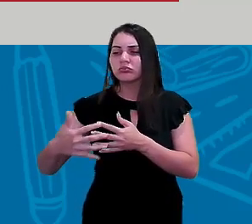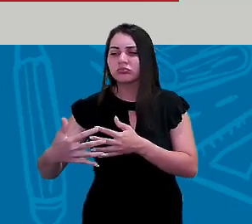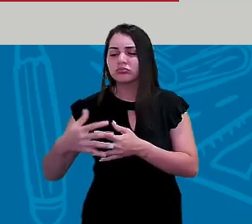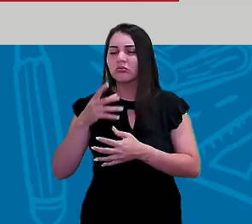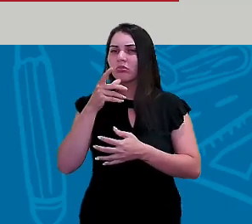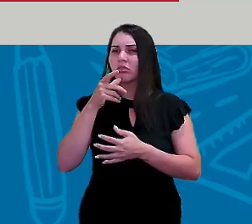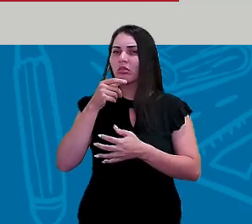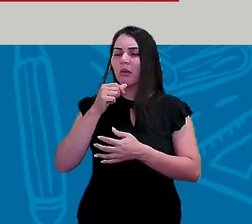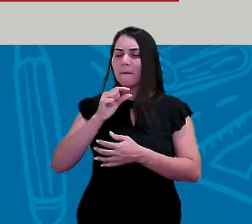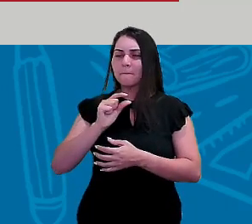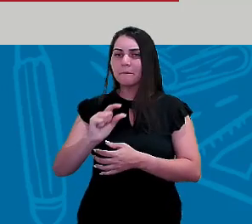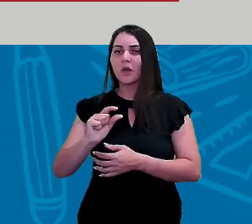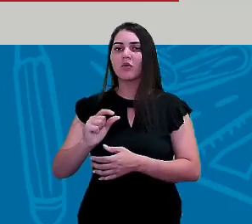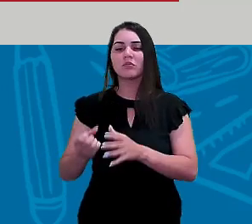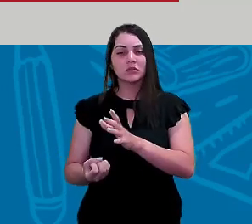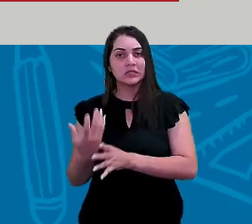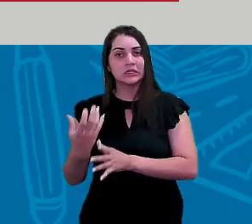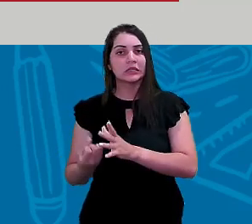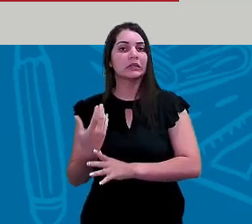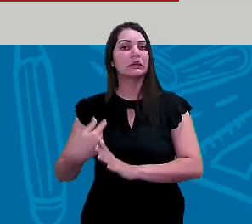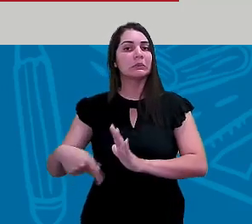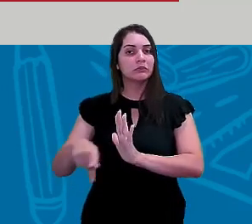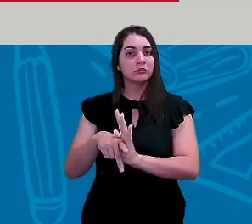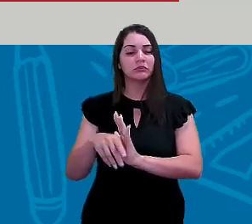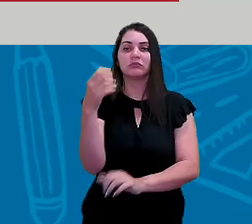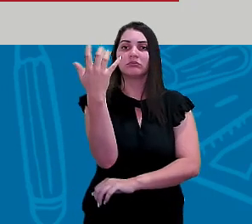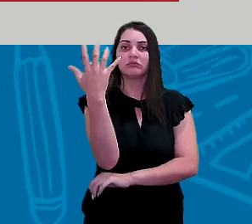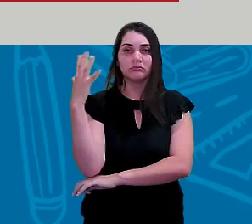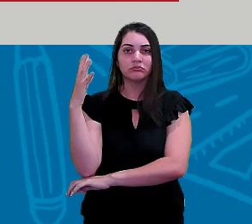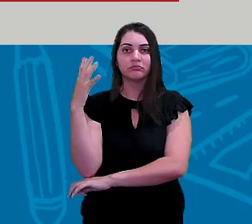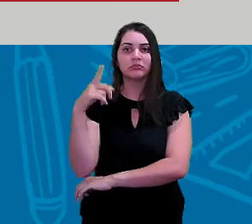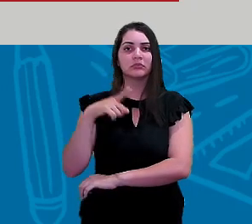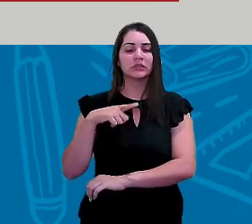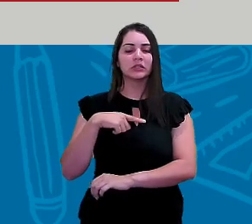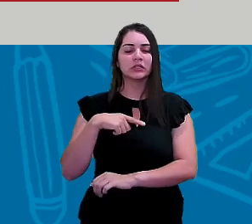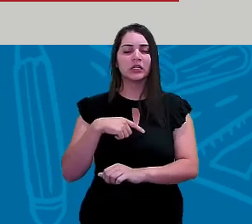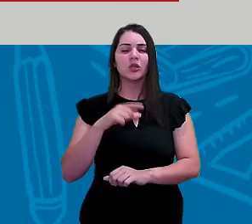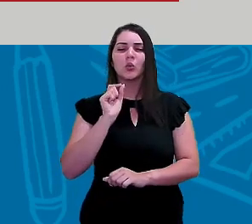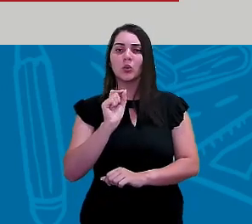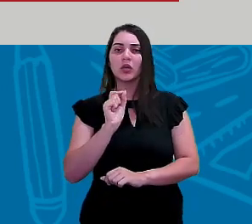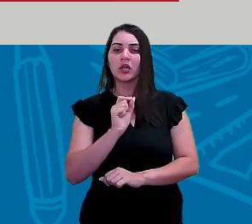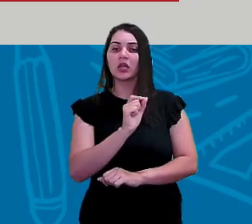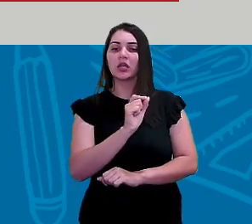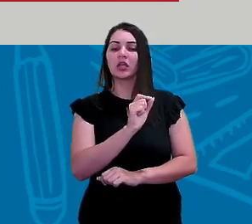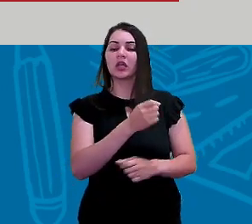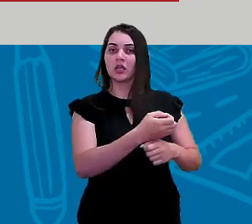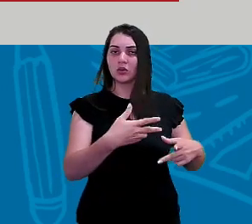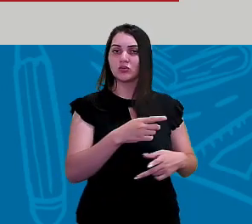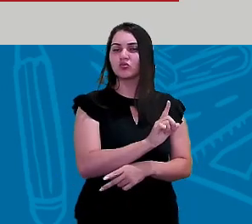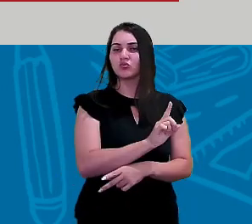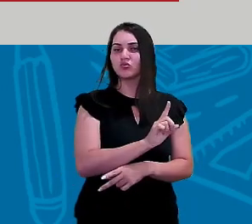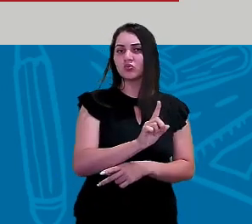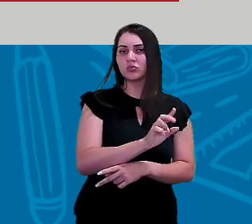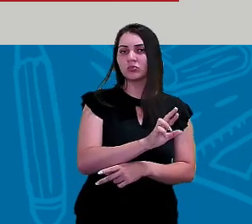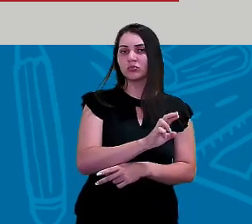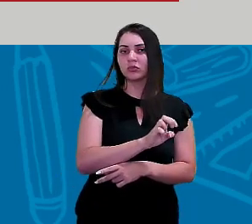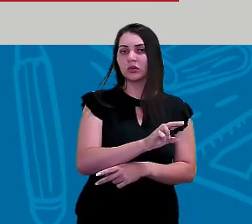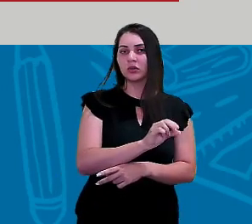curto prazo para ser produzido pela própria natureza. Daí a gente denomina como recursos não renováveis e